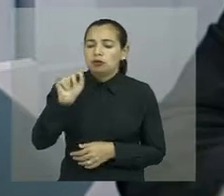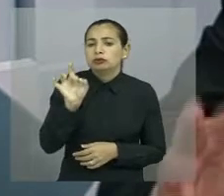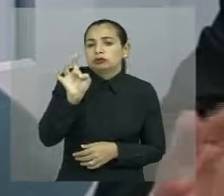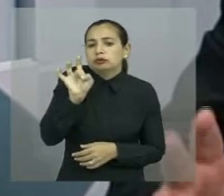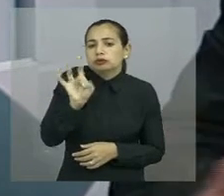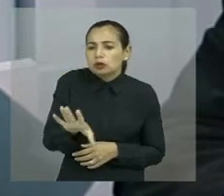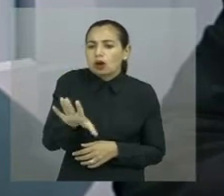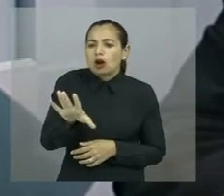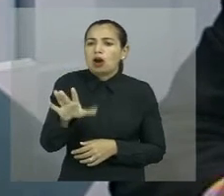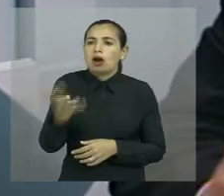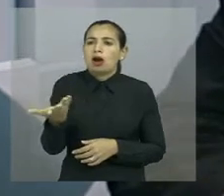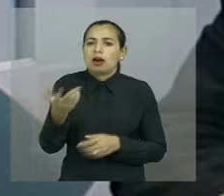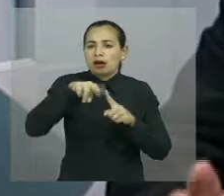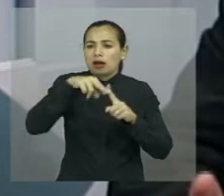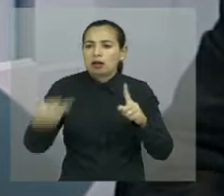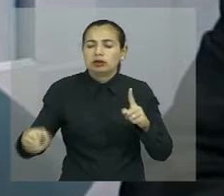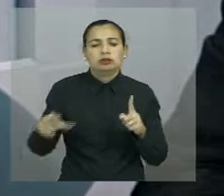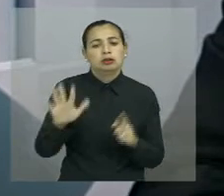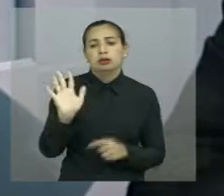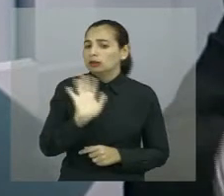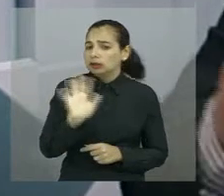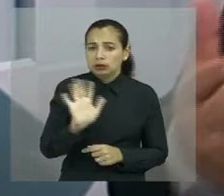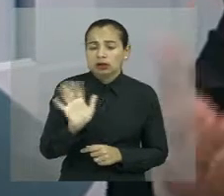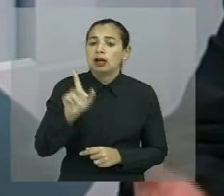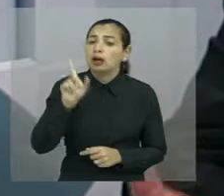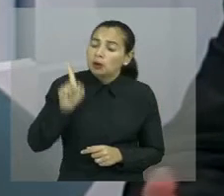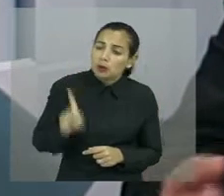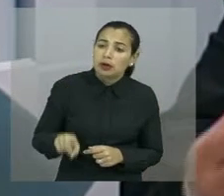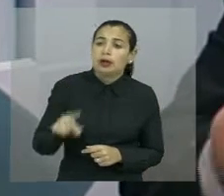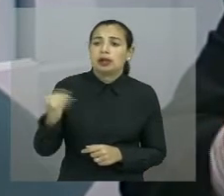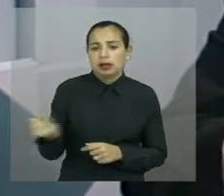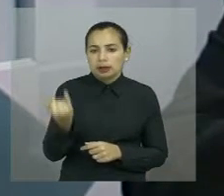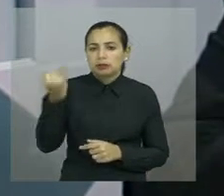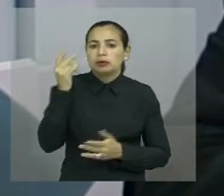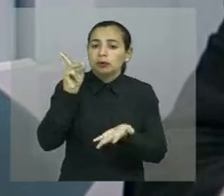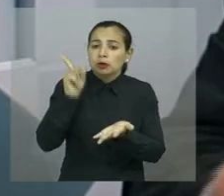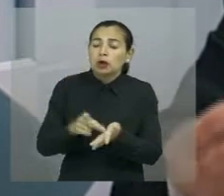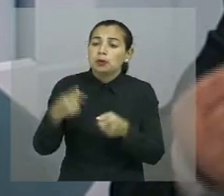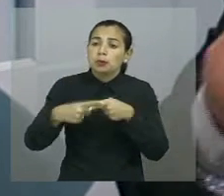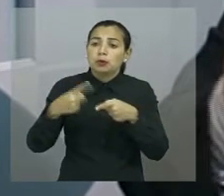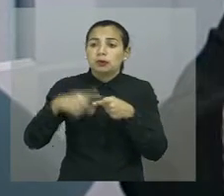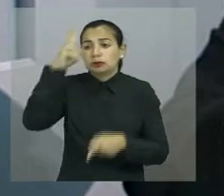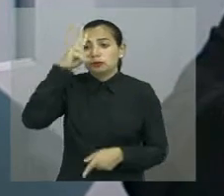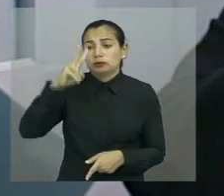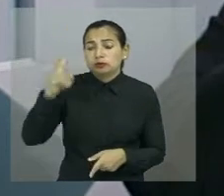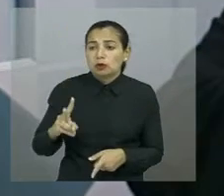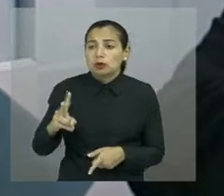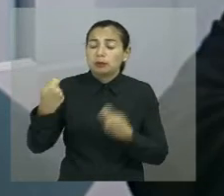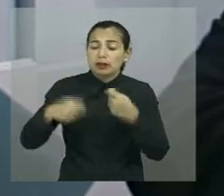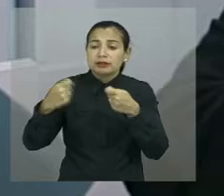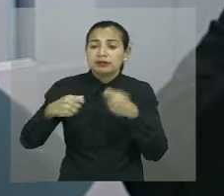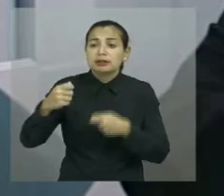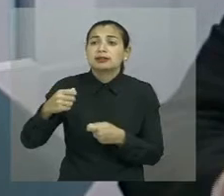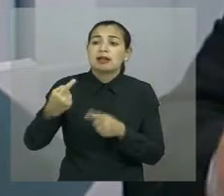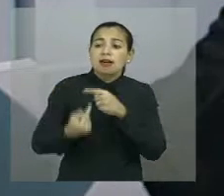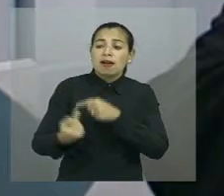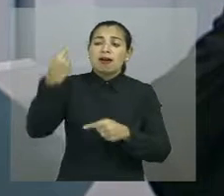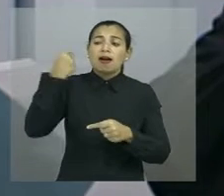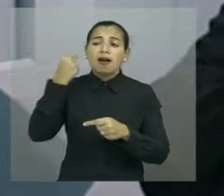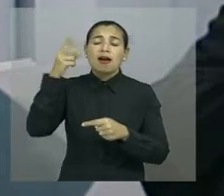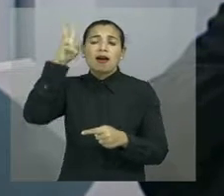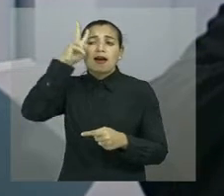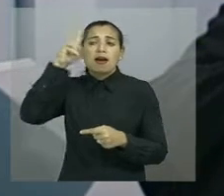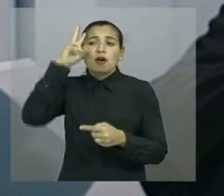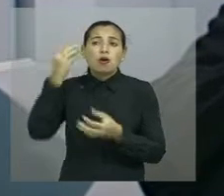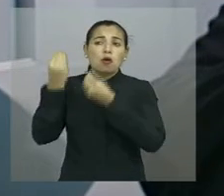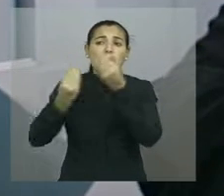meramente religiosa, que por isso, por si, já também valeria, mas por uma questão histórica, de resgatarmos a história da nossa cidade. Quando